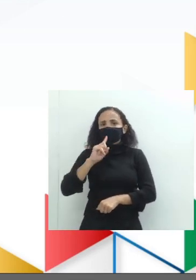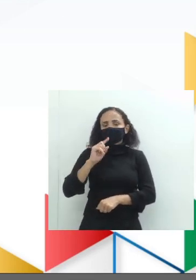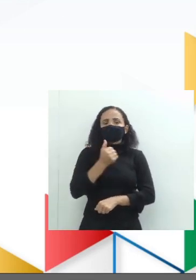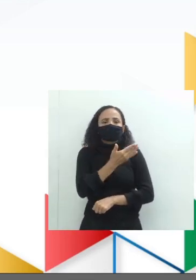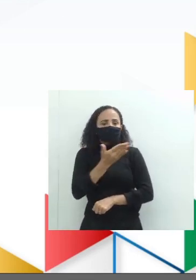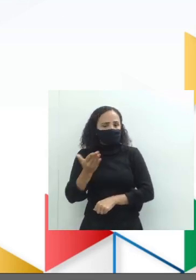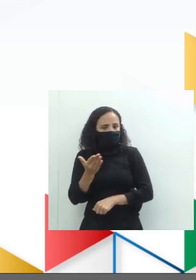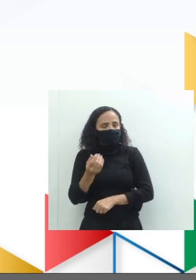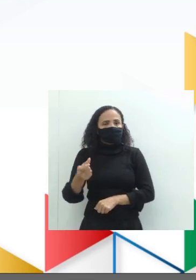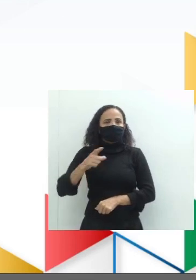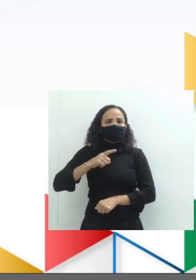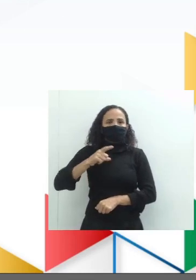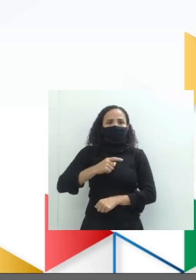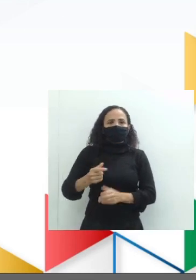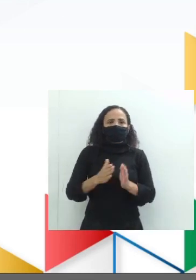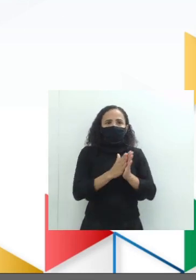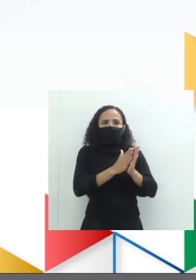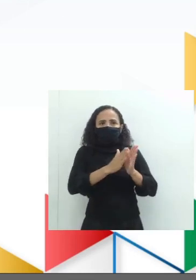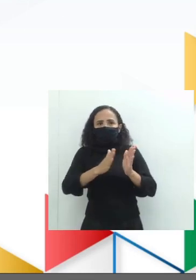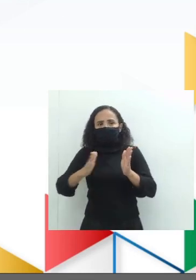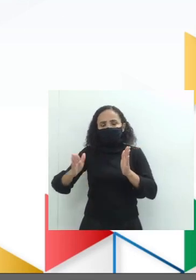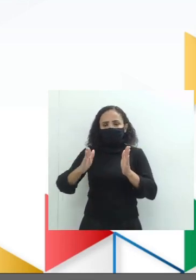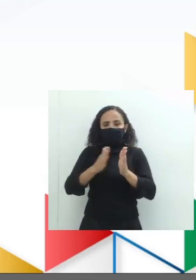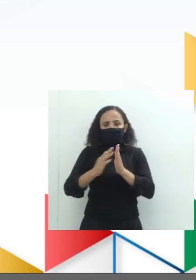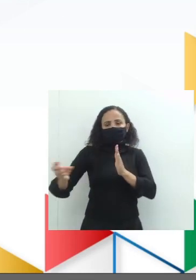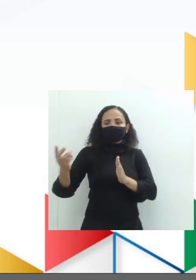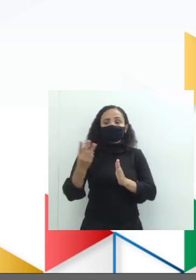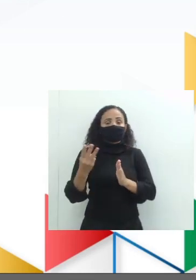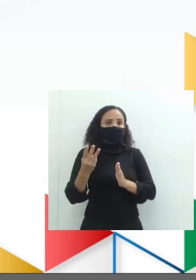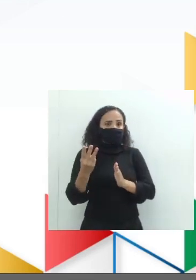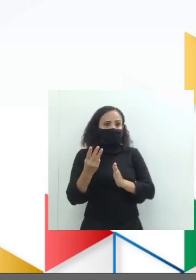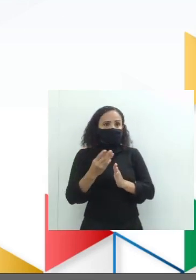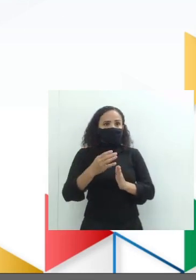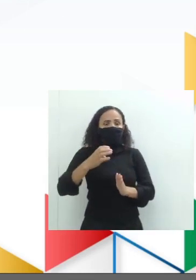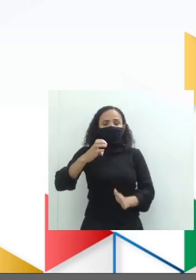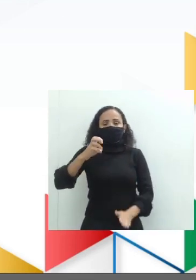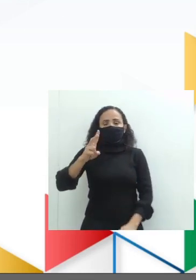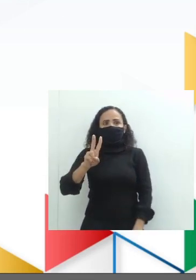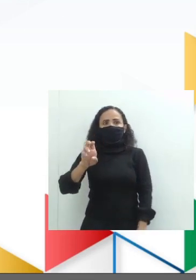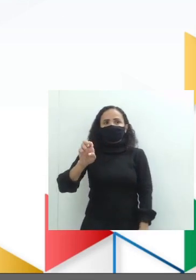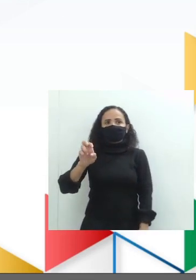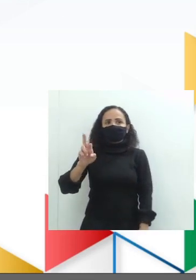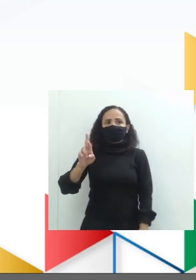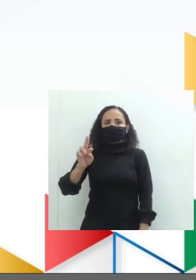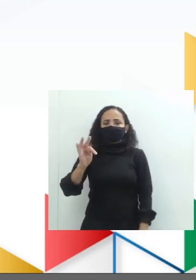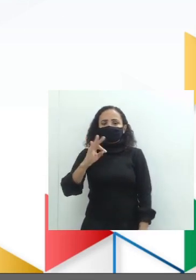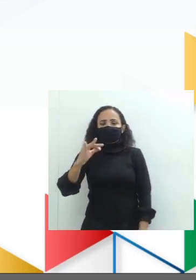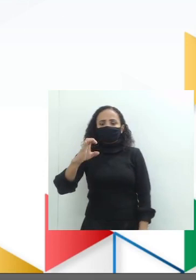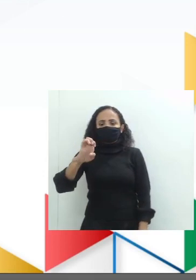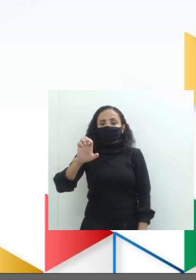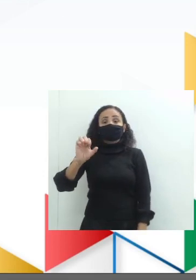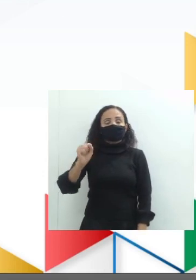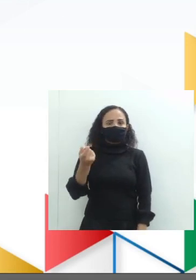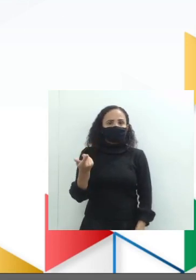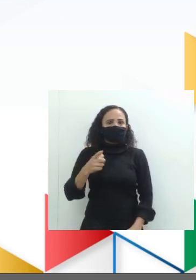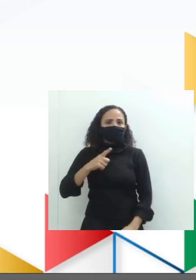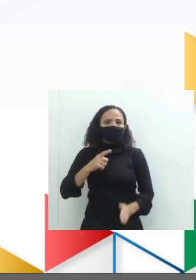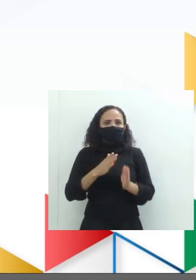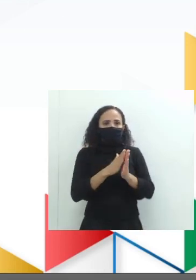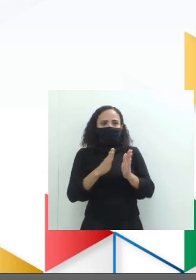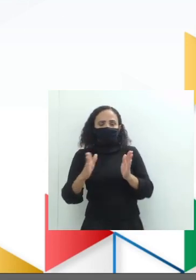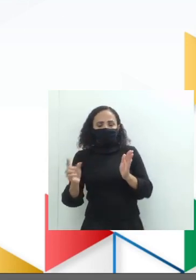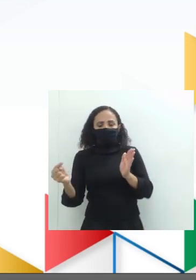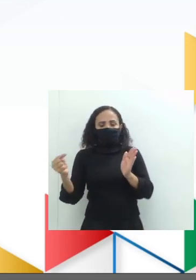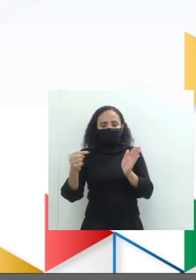aí. Ele tem 3 vértices, e esses 3 vértices são esses pontos de encontros dos lados, que tem esse pontinho que a